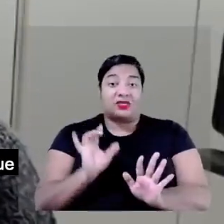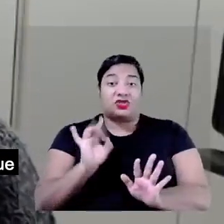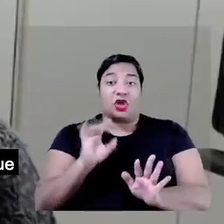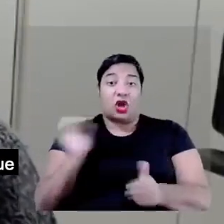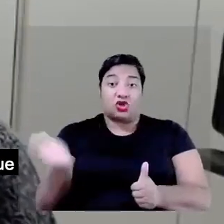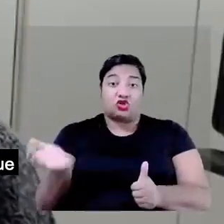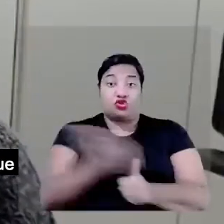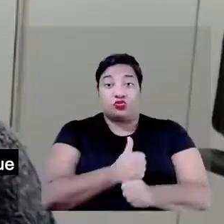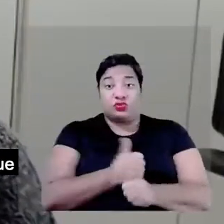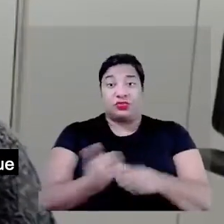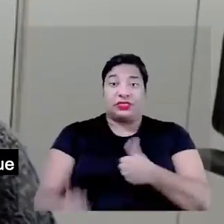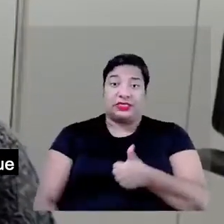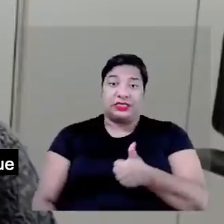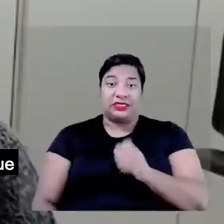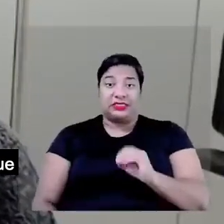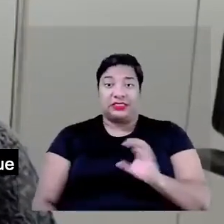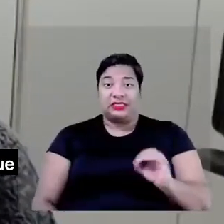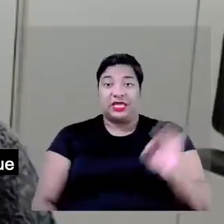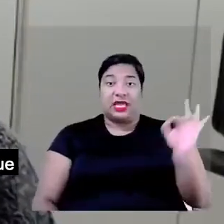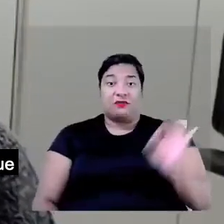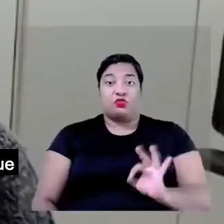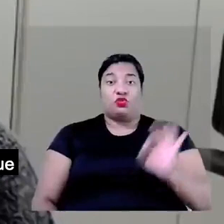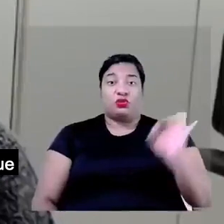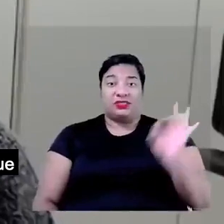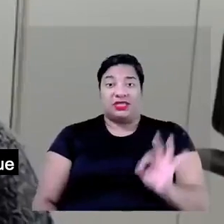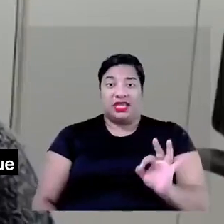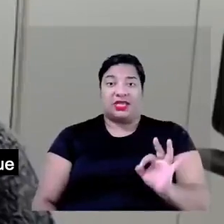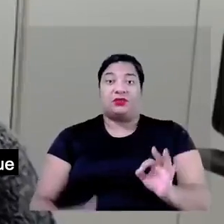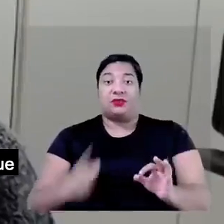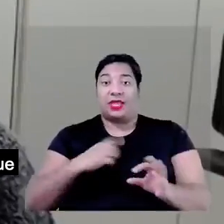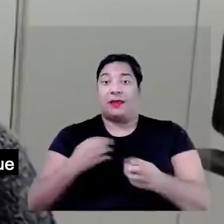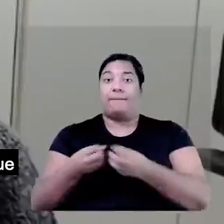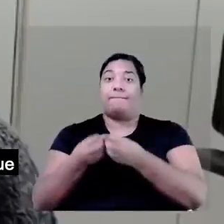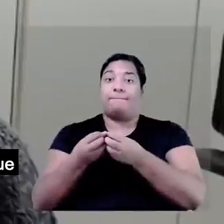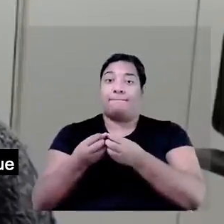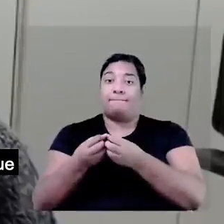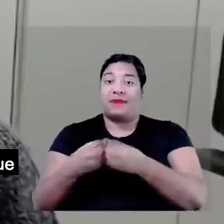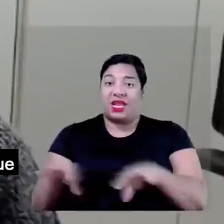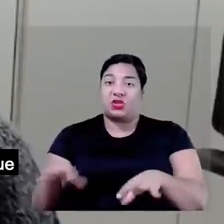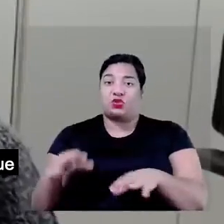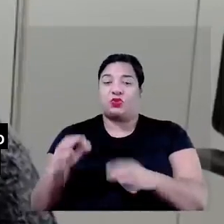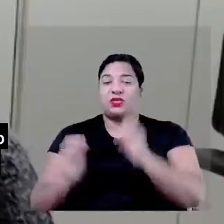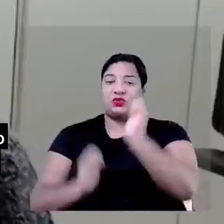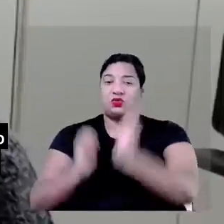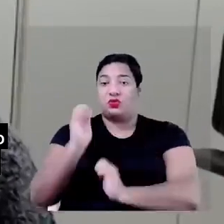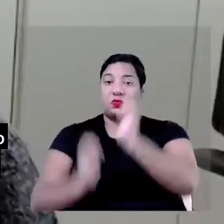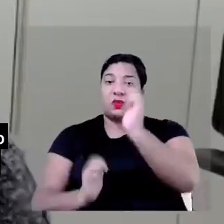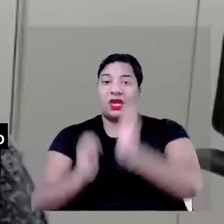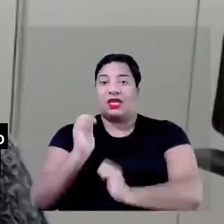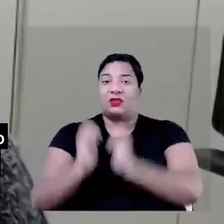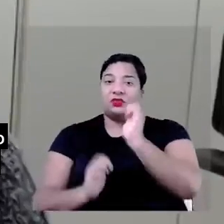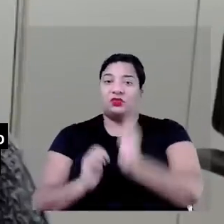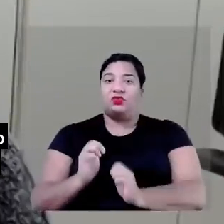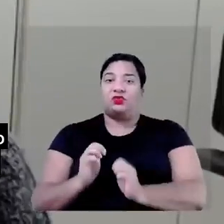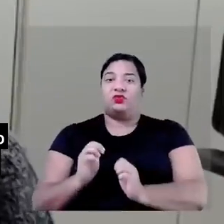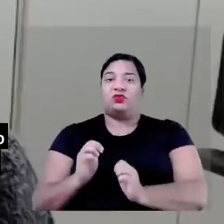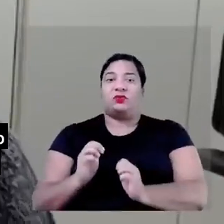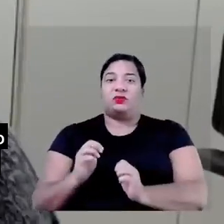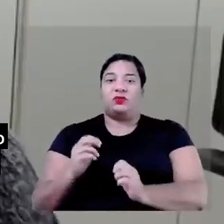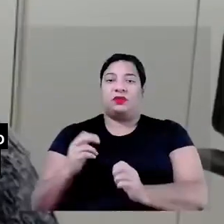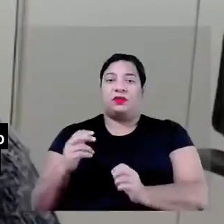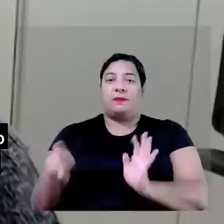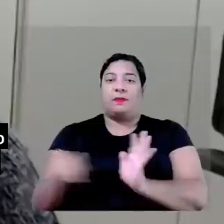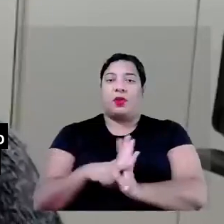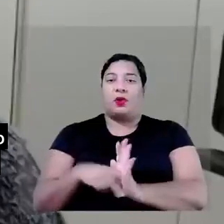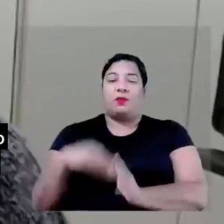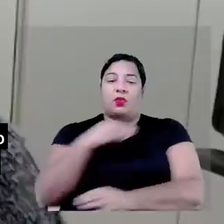da frota implicaria em a gente causar um prejuízo muito significativo para uma indústria que é destaque no cenário global, que é a indústria do etanol.